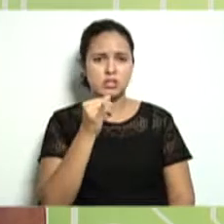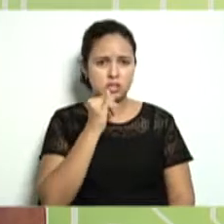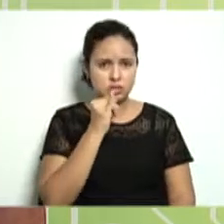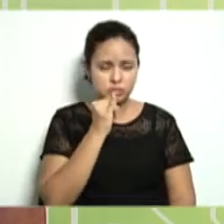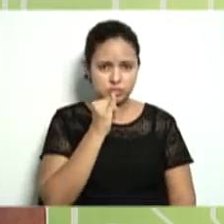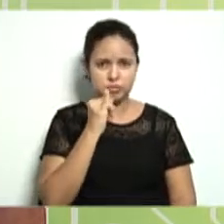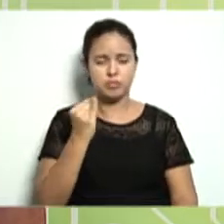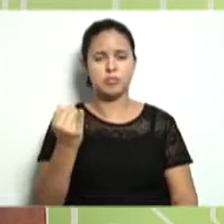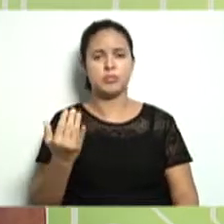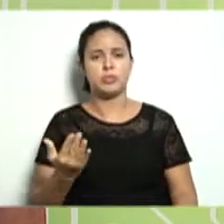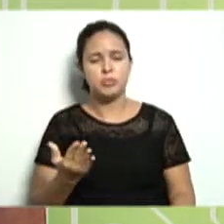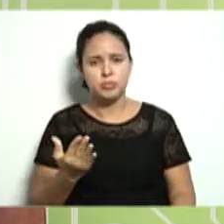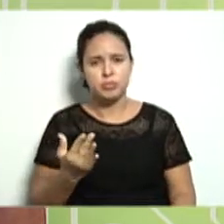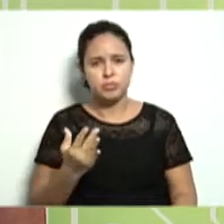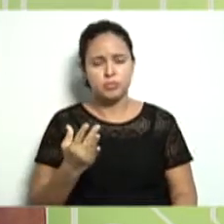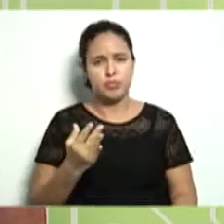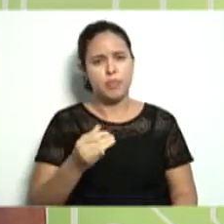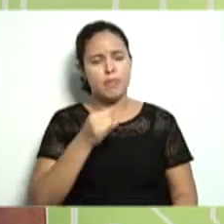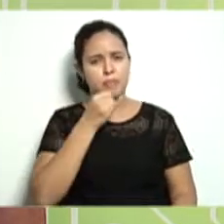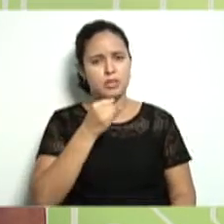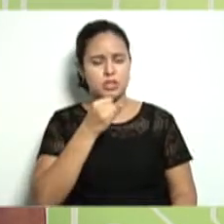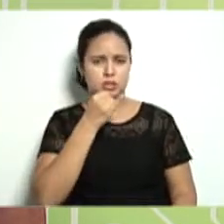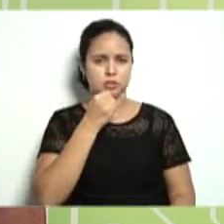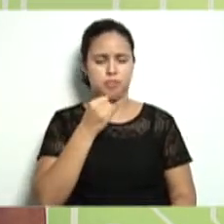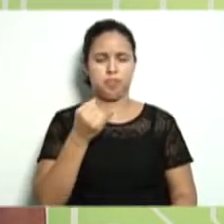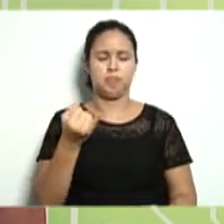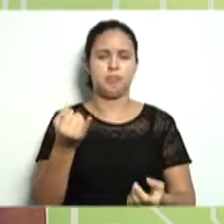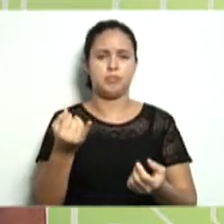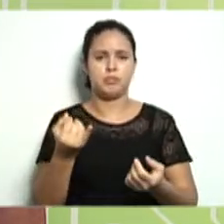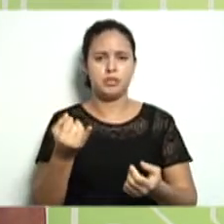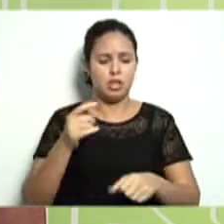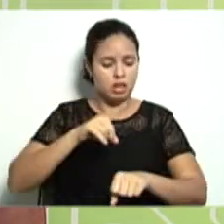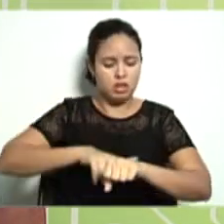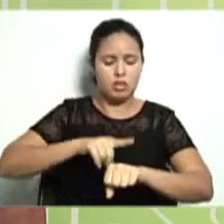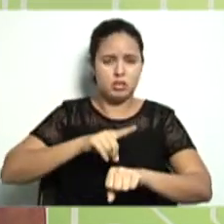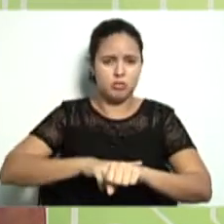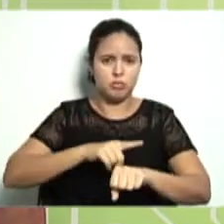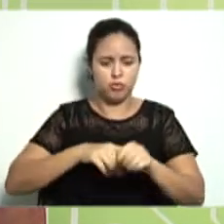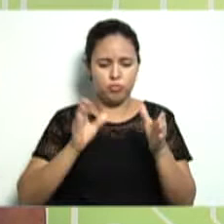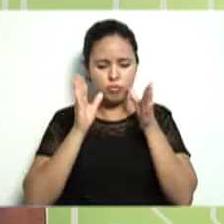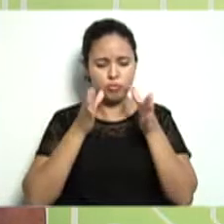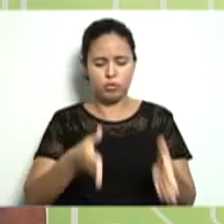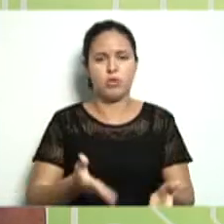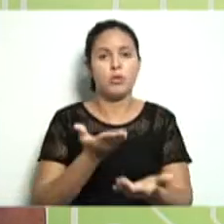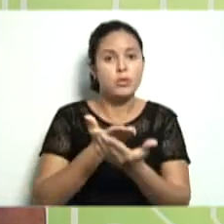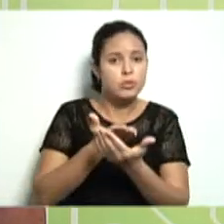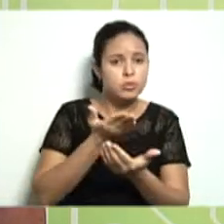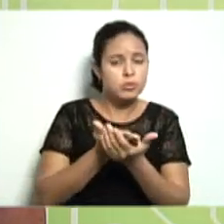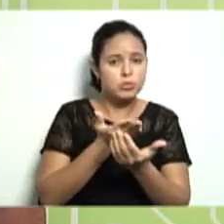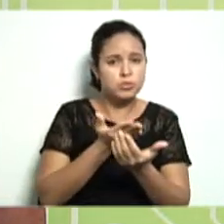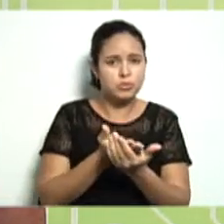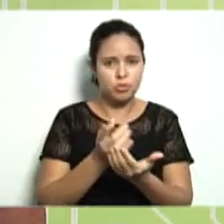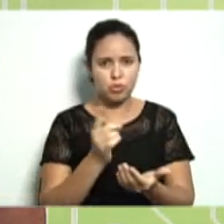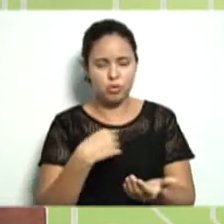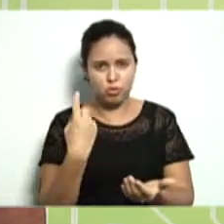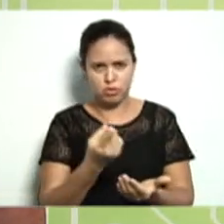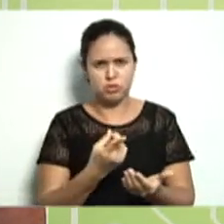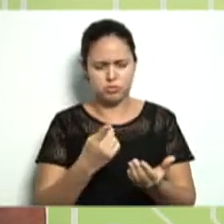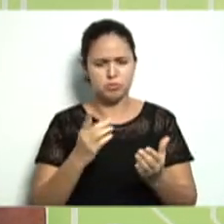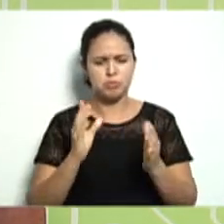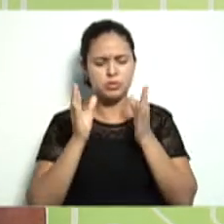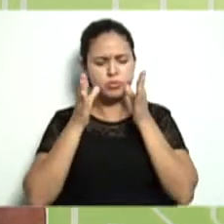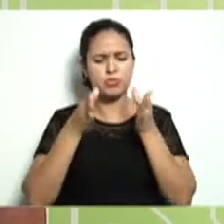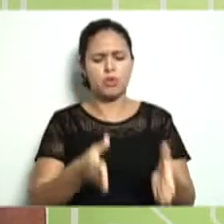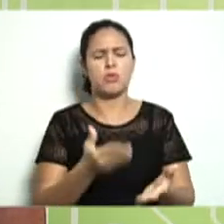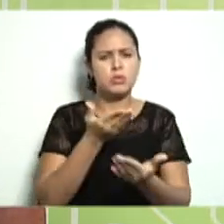aqui a questão dedicação, tempo de dedicação aos estudos. Nós nos dedicamos a estudar